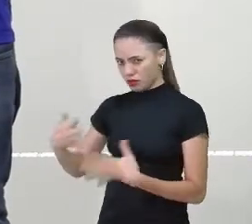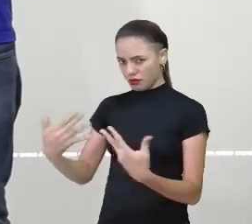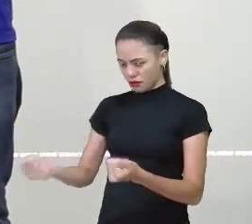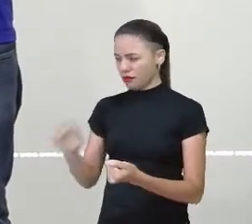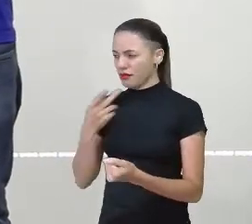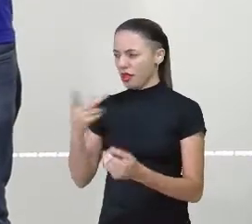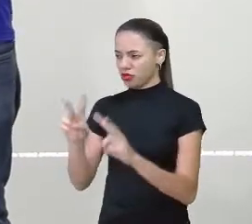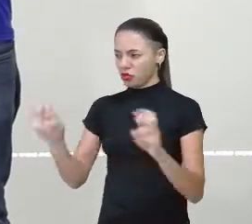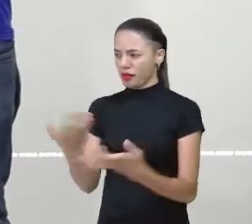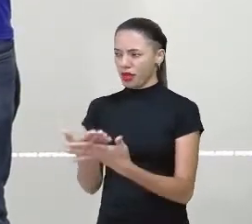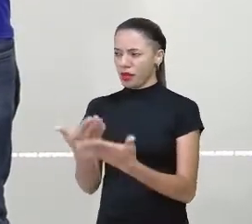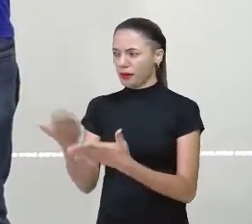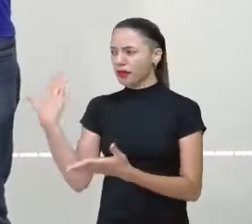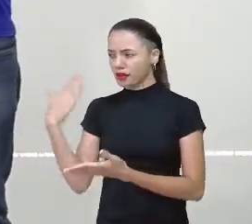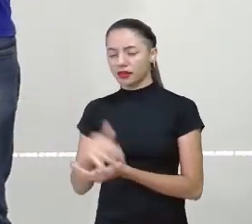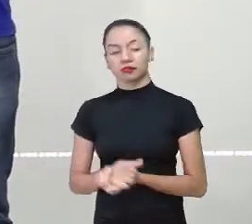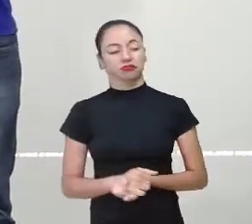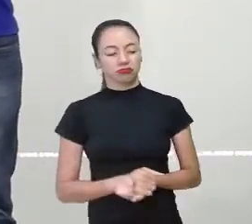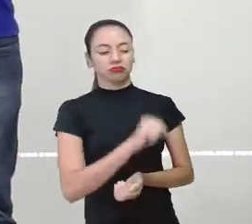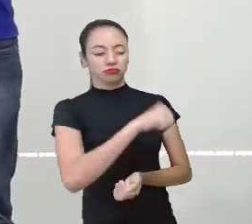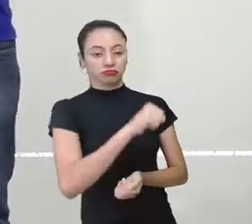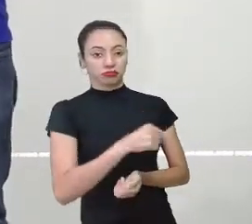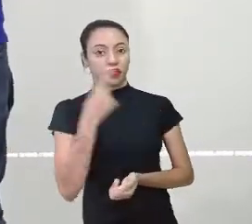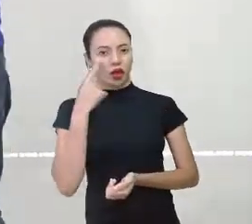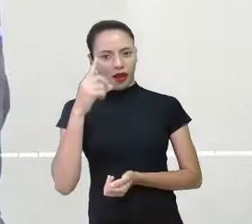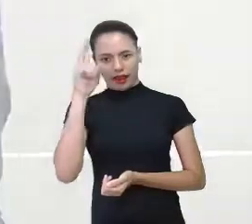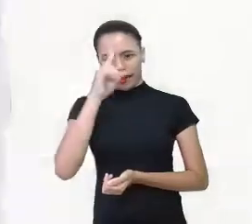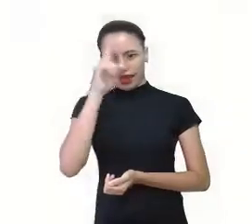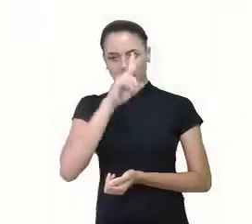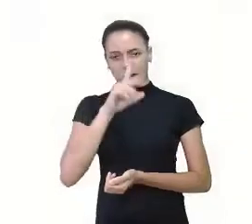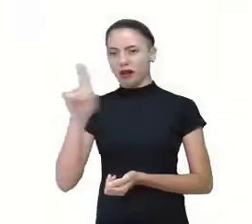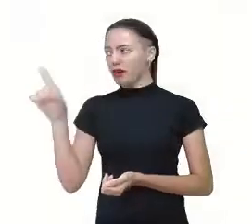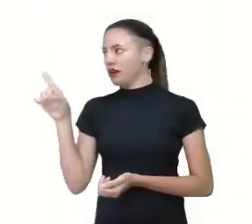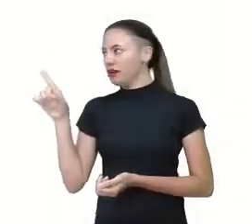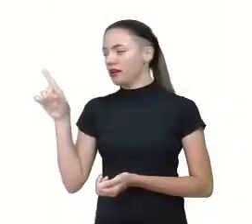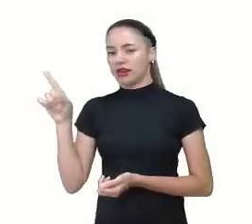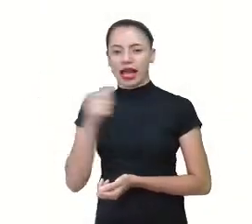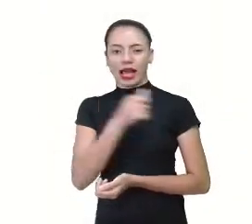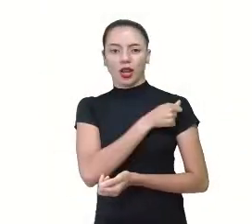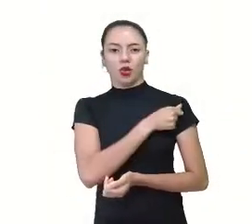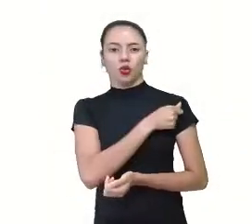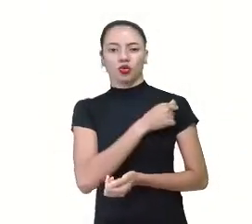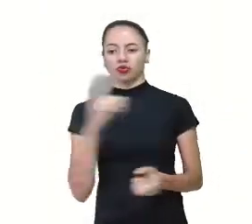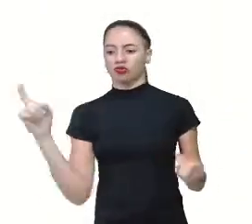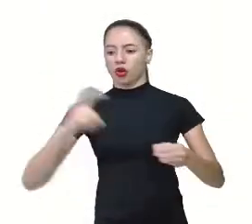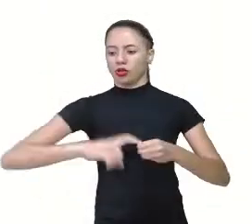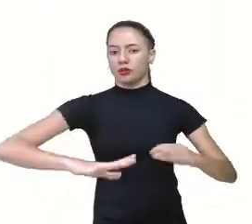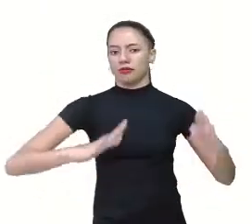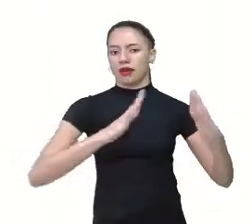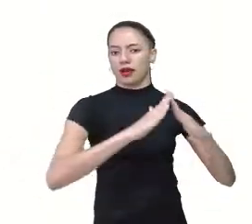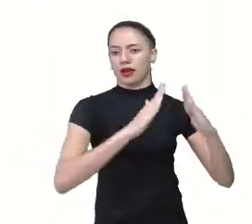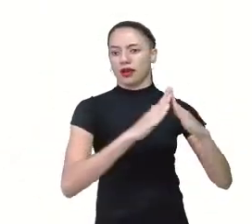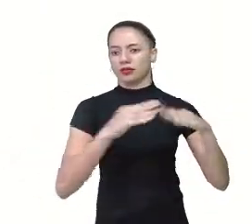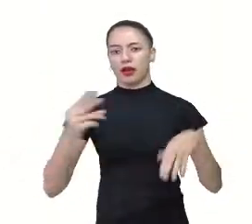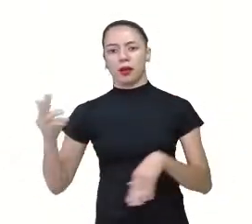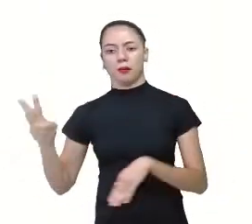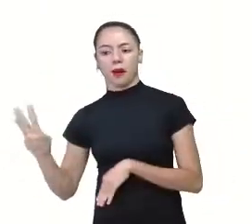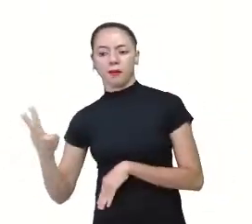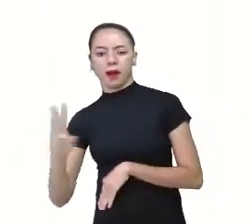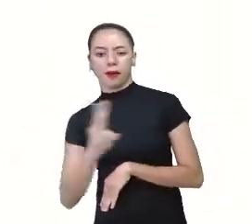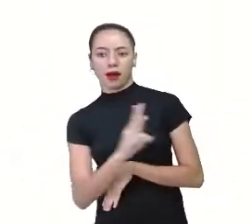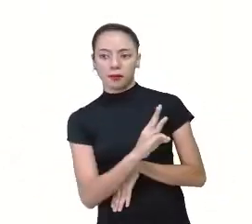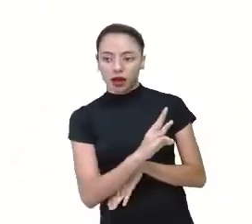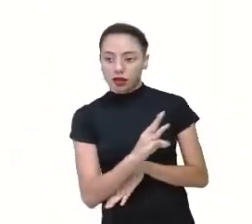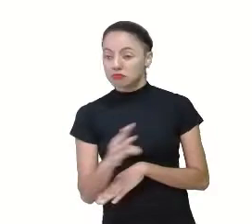passada? Vamos. Então, minha gente, ó, lembra aí essa cena aí das pessoas voltando, os alunos, né, voltando para casa, né? É onde Trocando